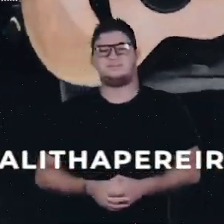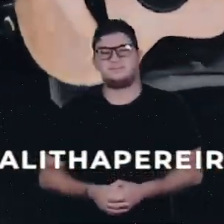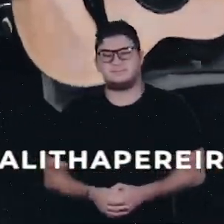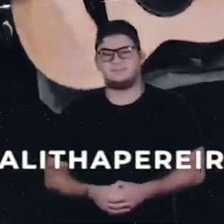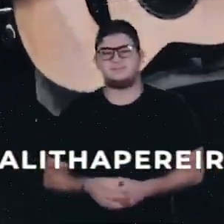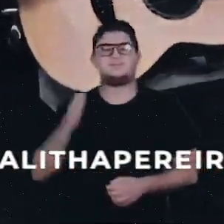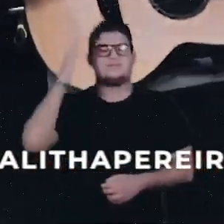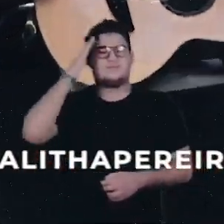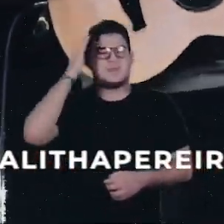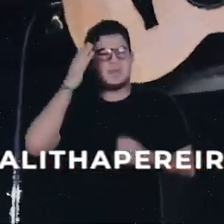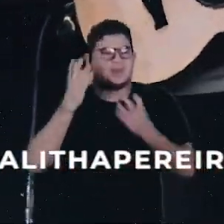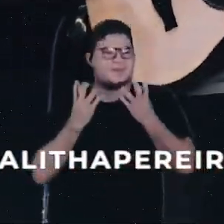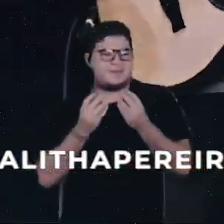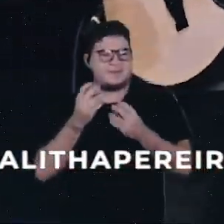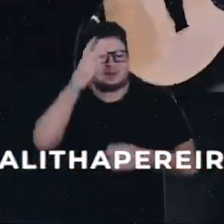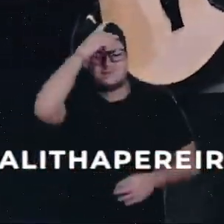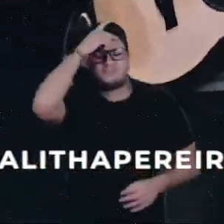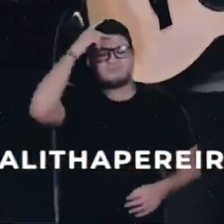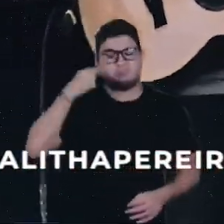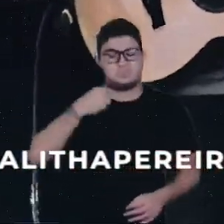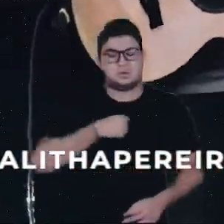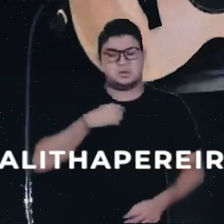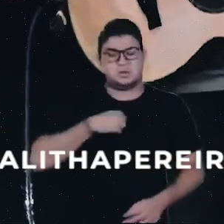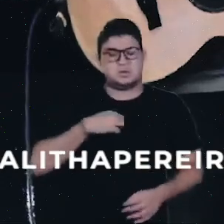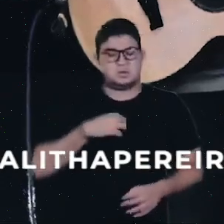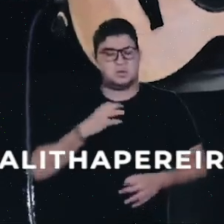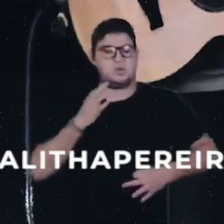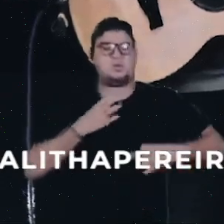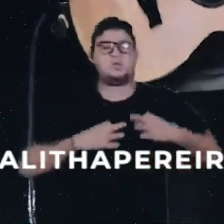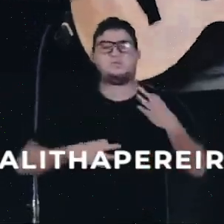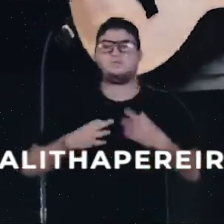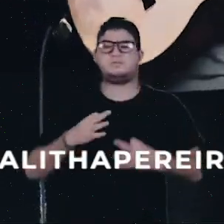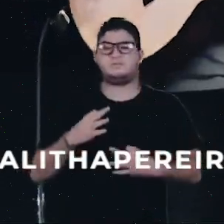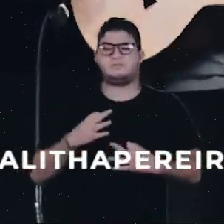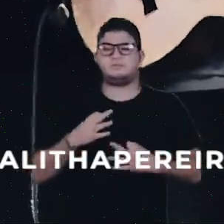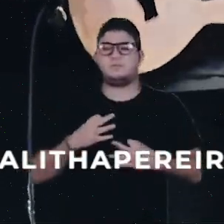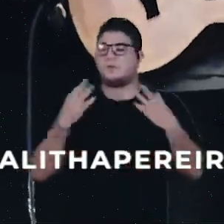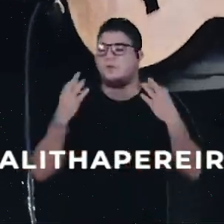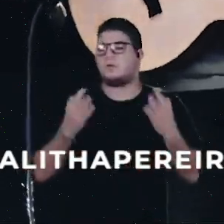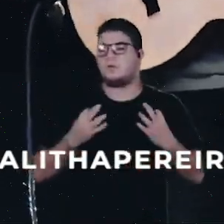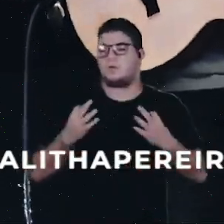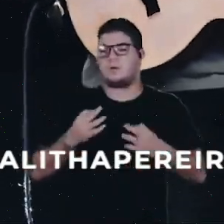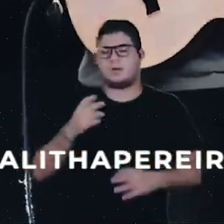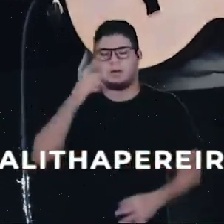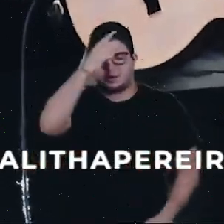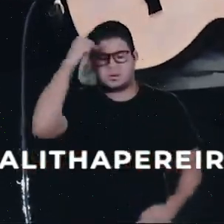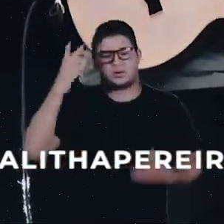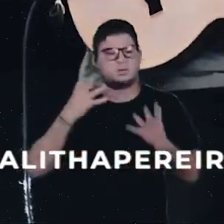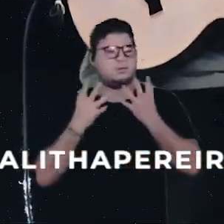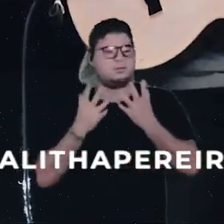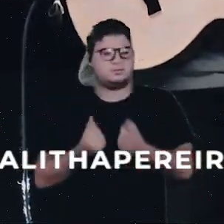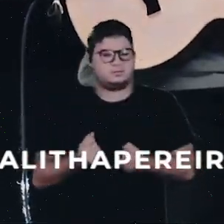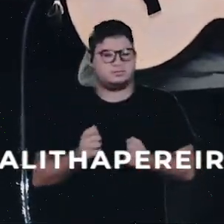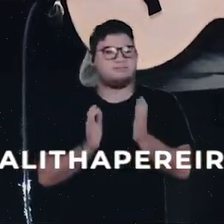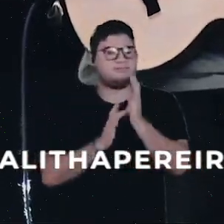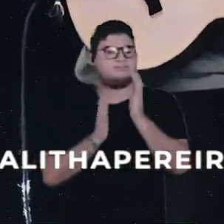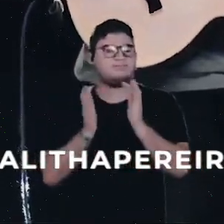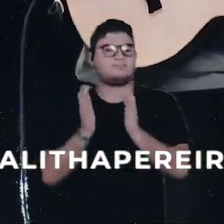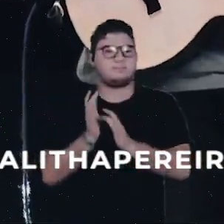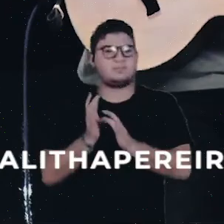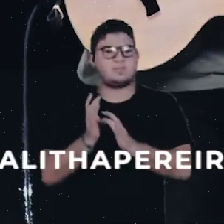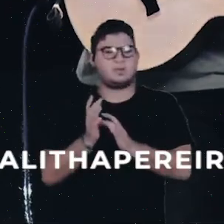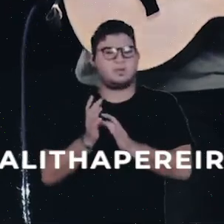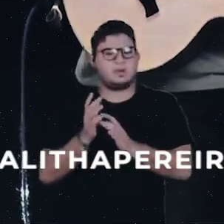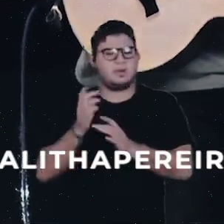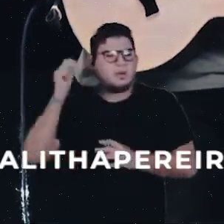O pensamento de muitas pessoas é: se eu for perfeito, as pessoas me aceitam. Jesus era,